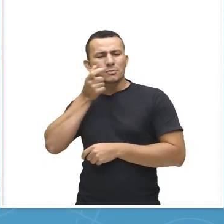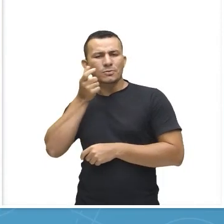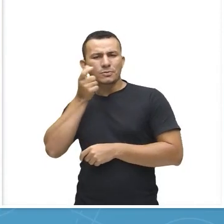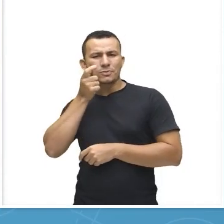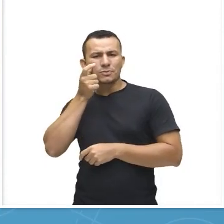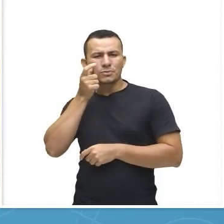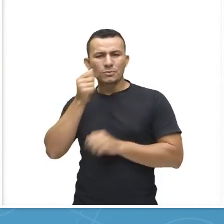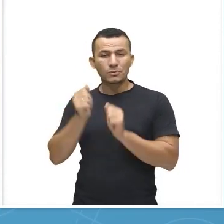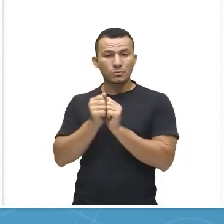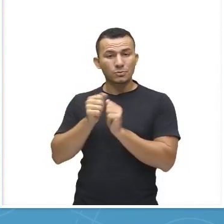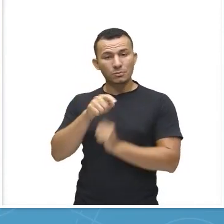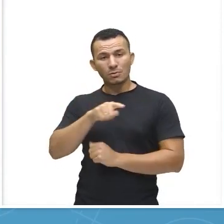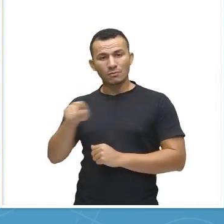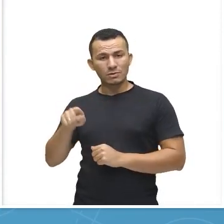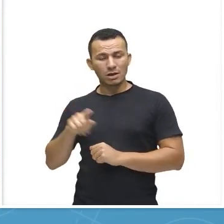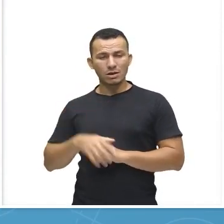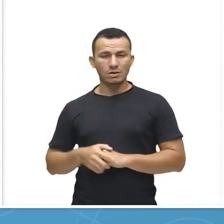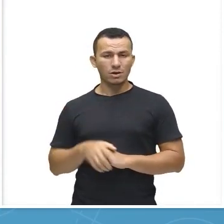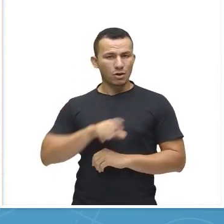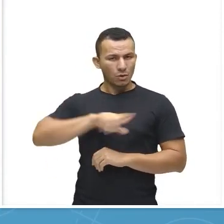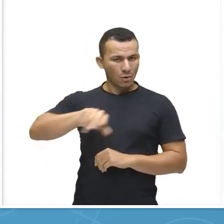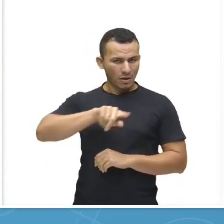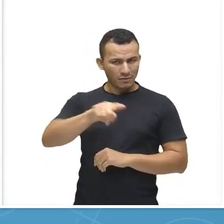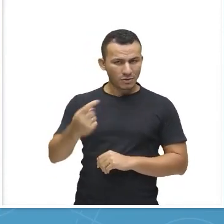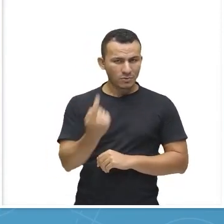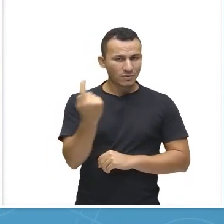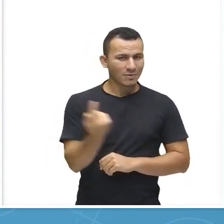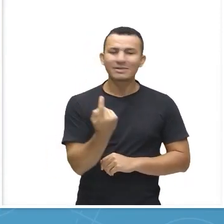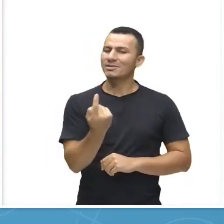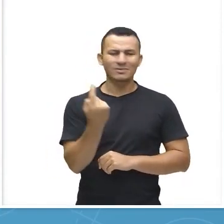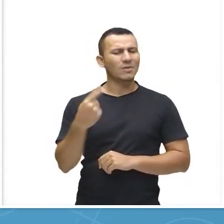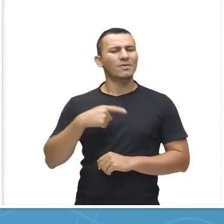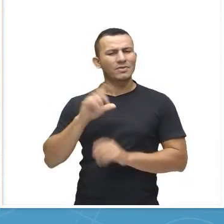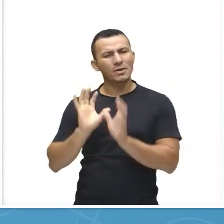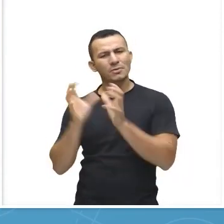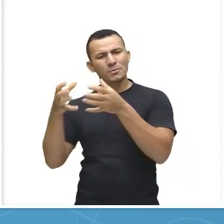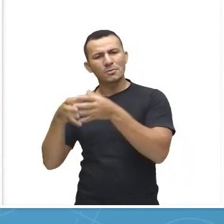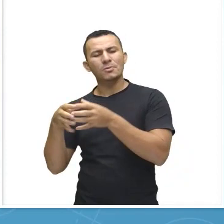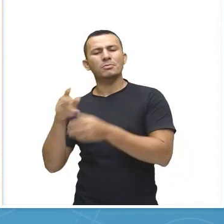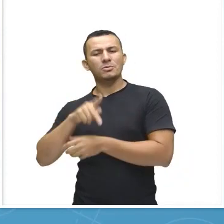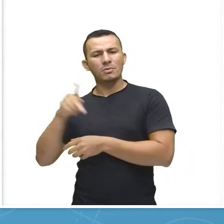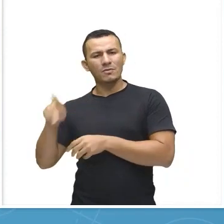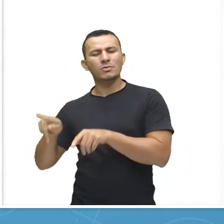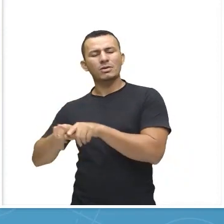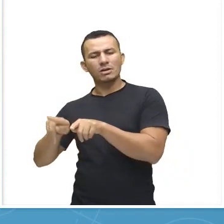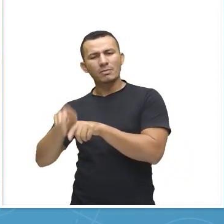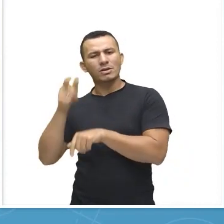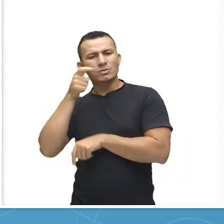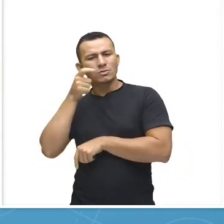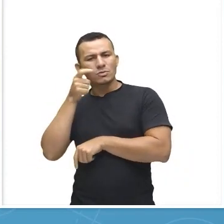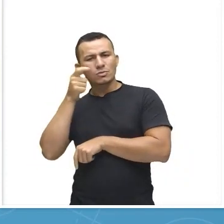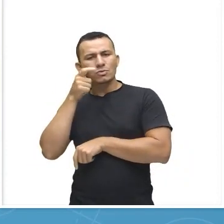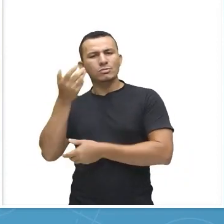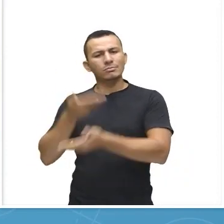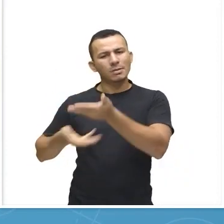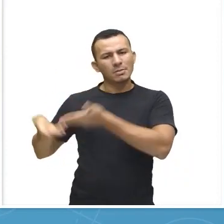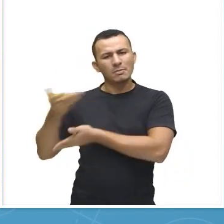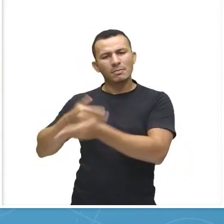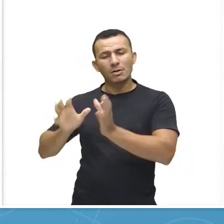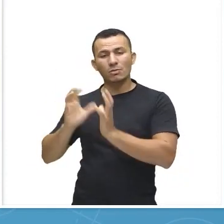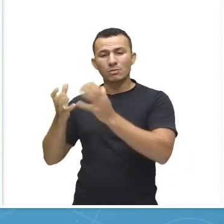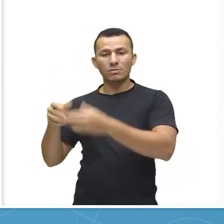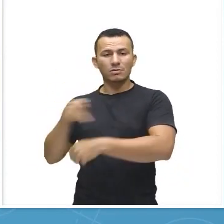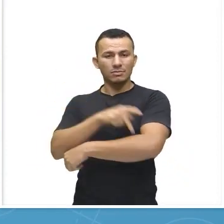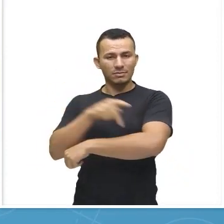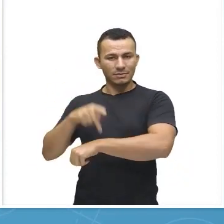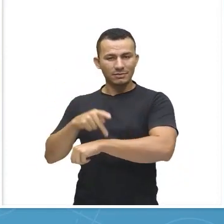junto com vocês, tá? Não é só vocês estão sozinhos não, tá? Nós temos aí professores acompanhando a aula também, junto com a equipe